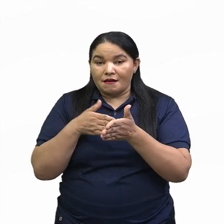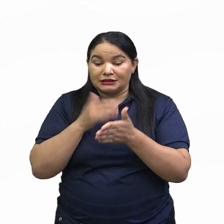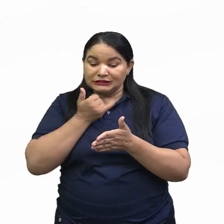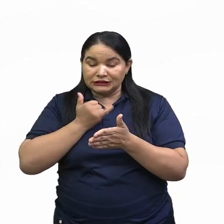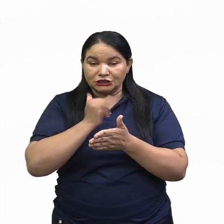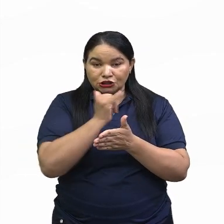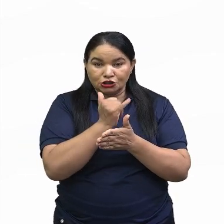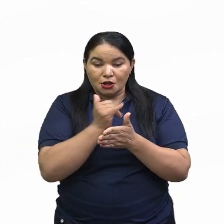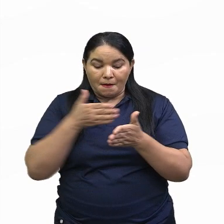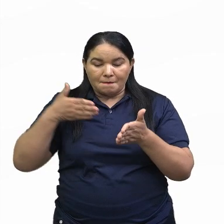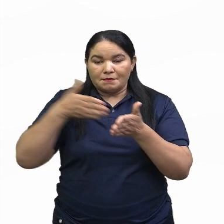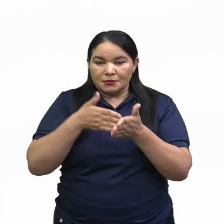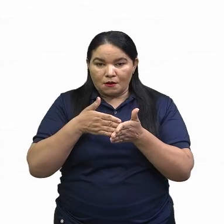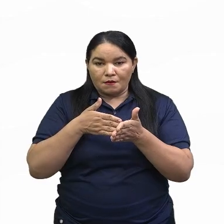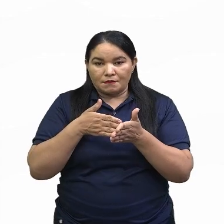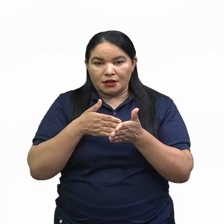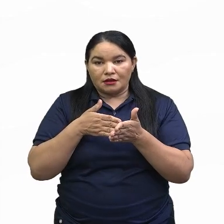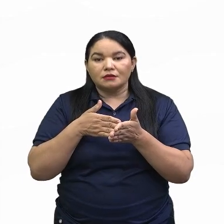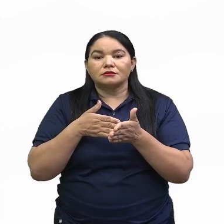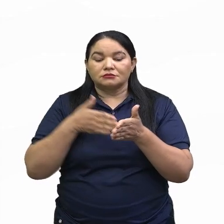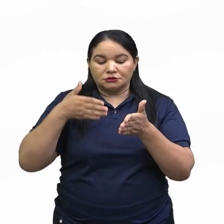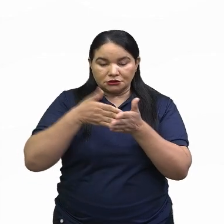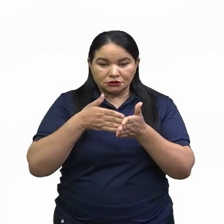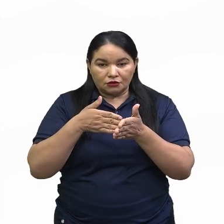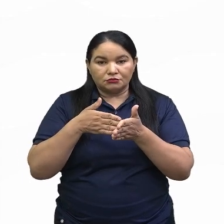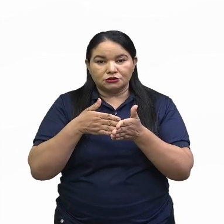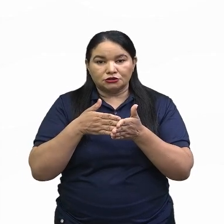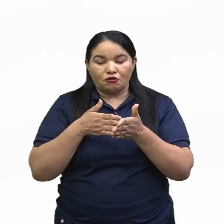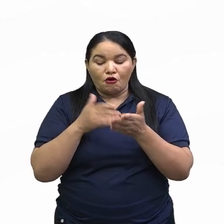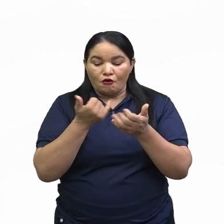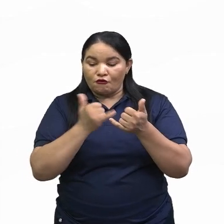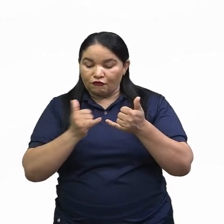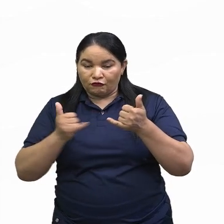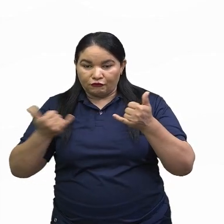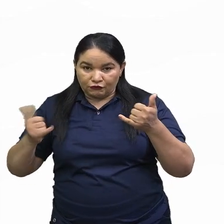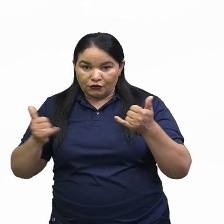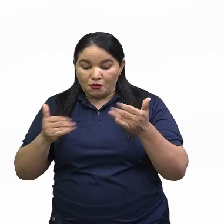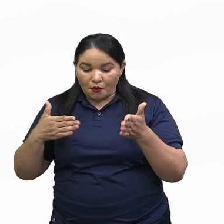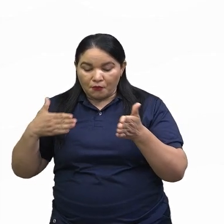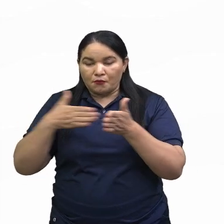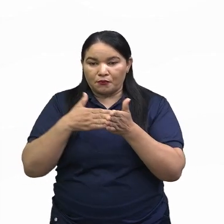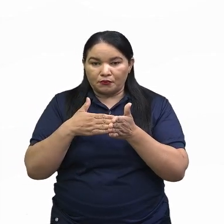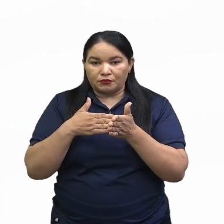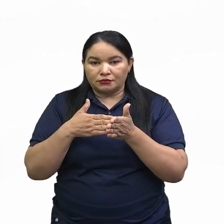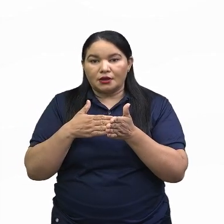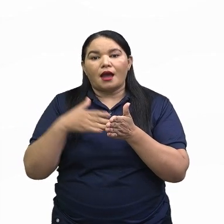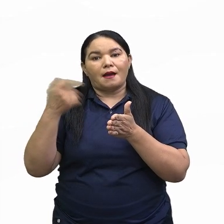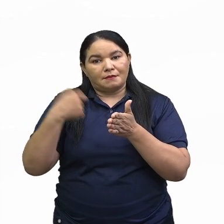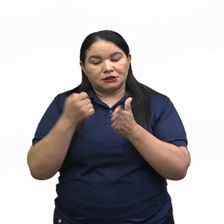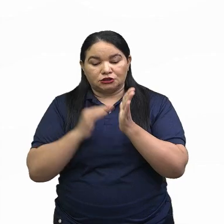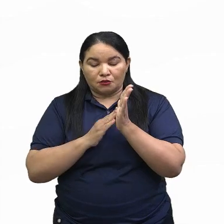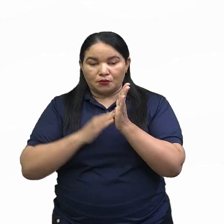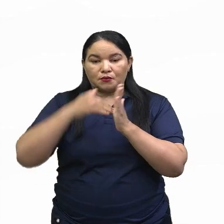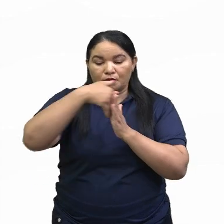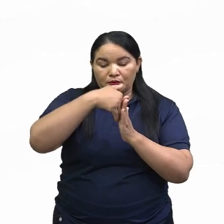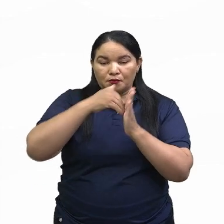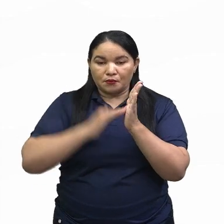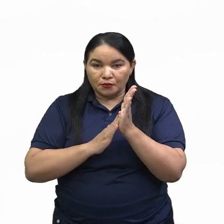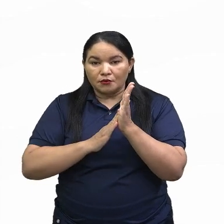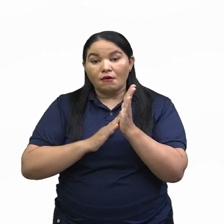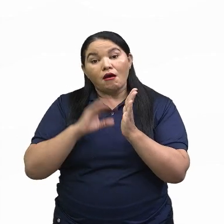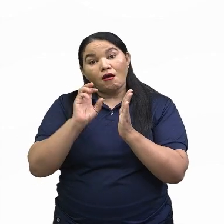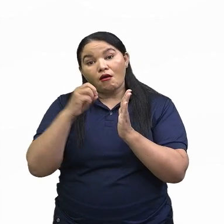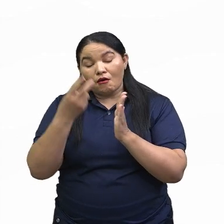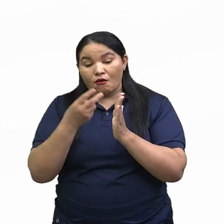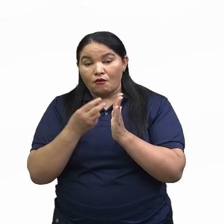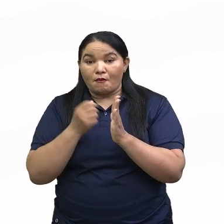fluxo por meio de uma interrupção no fio condutor. Existem chaves que não só